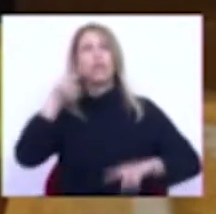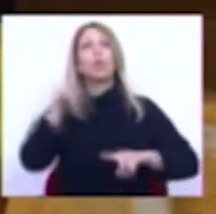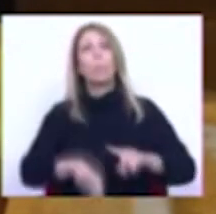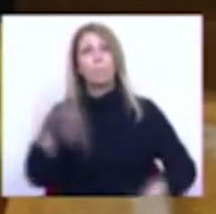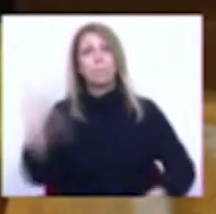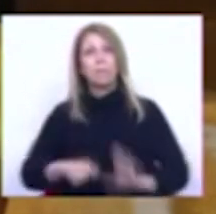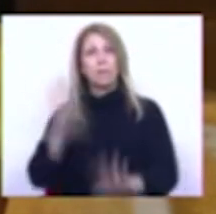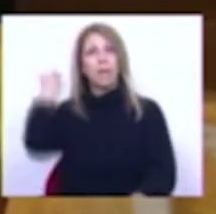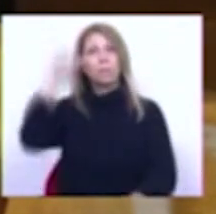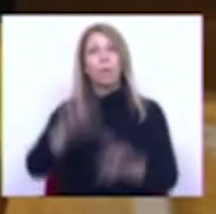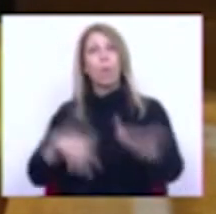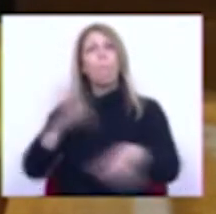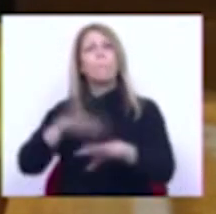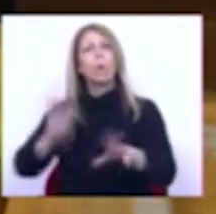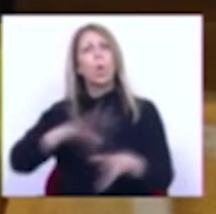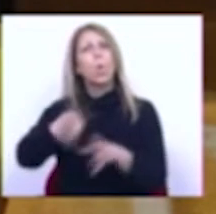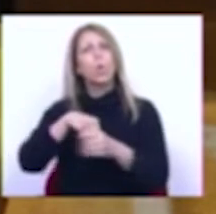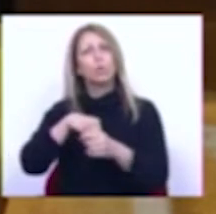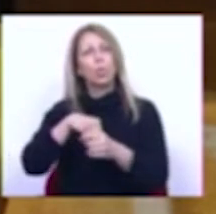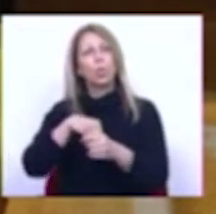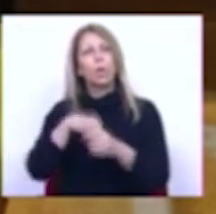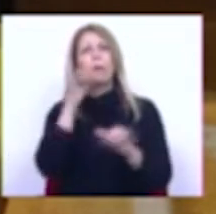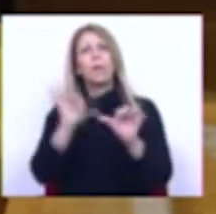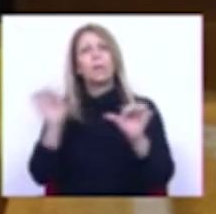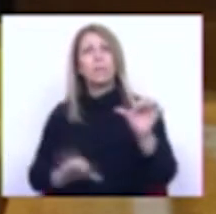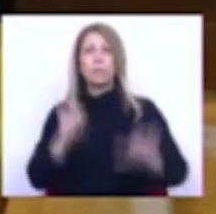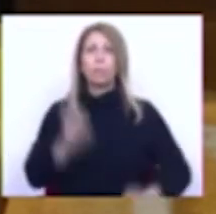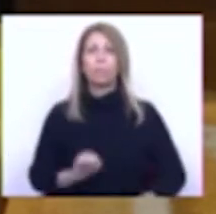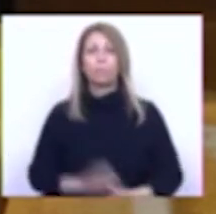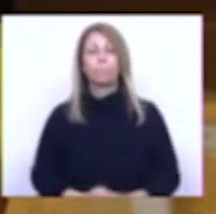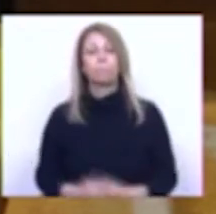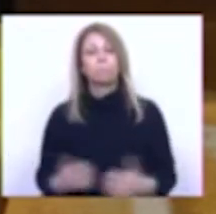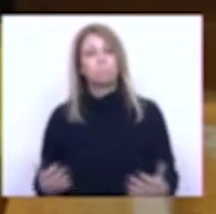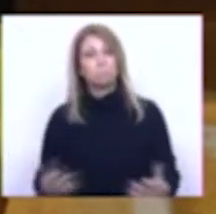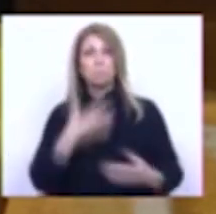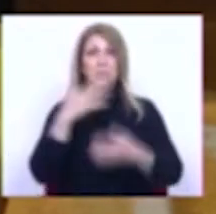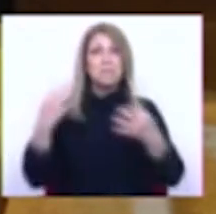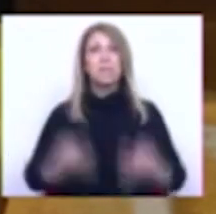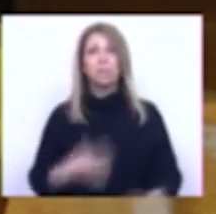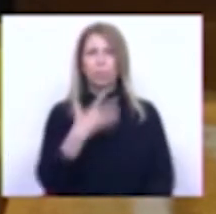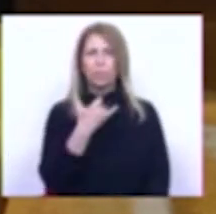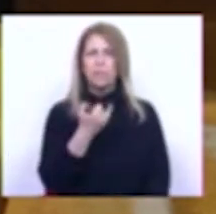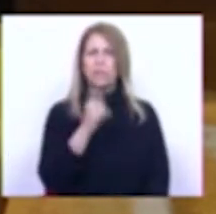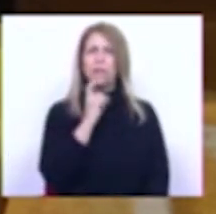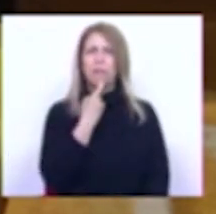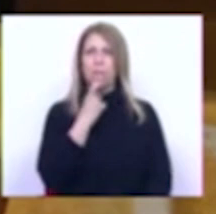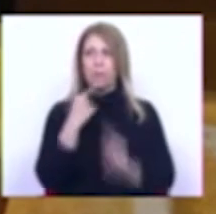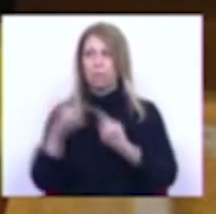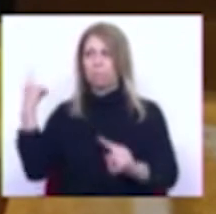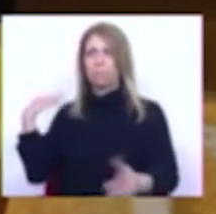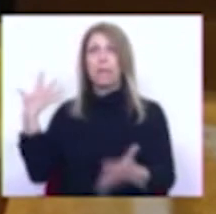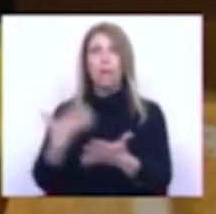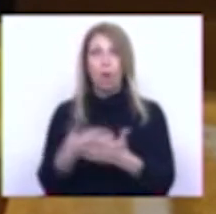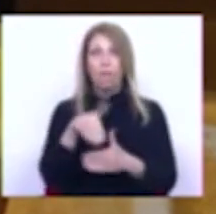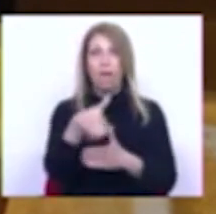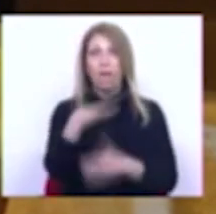República em relação ao conteúdo da sua intervenção. Desde certamente o 25 de Abril que vai celebrar daqui a alguns